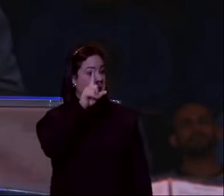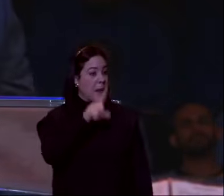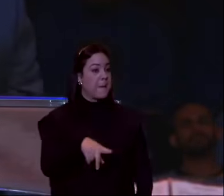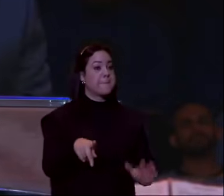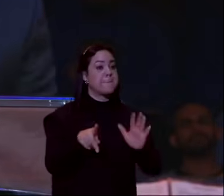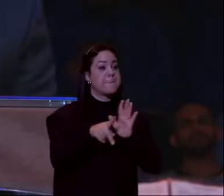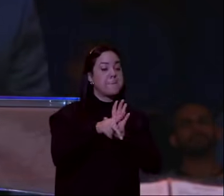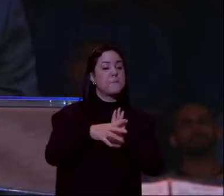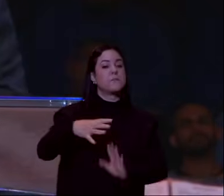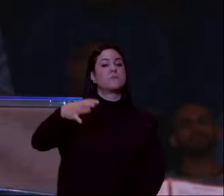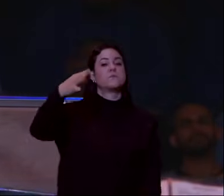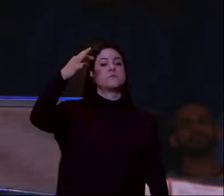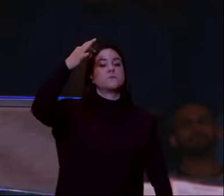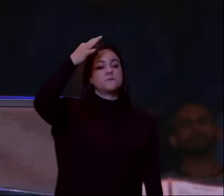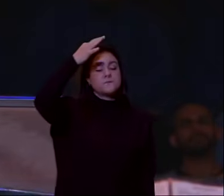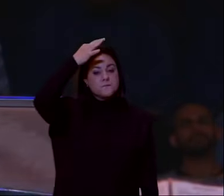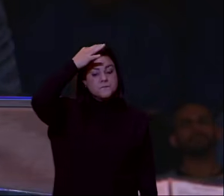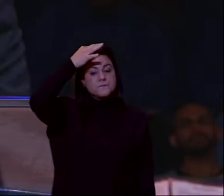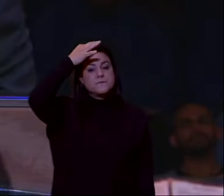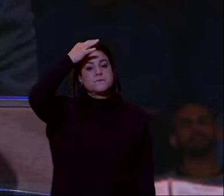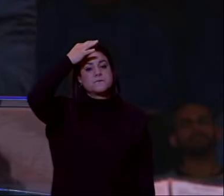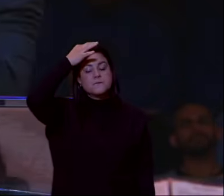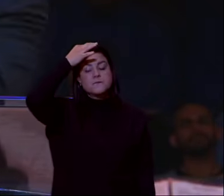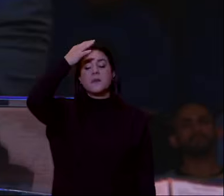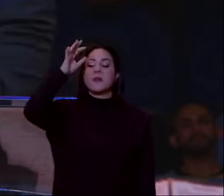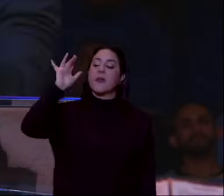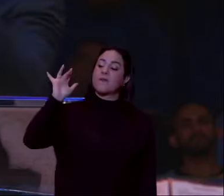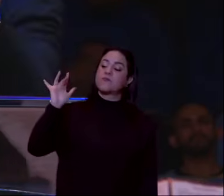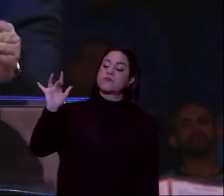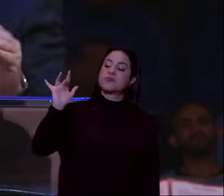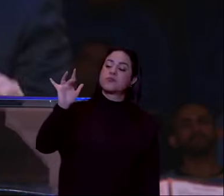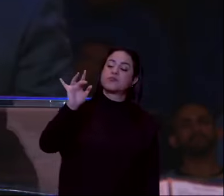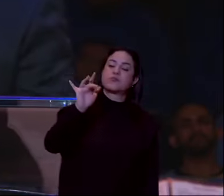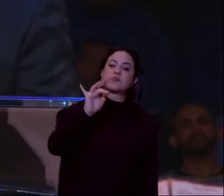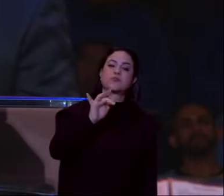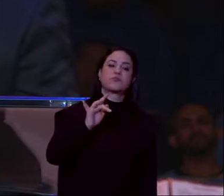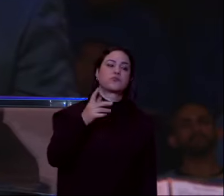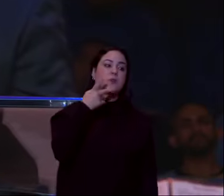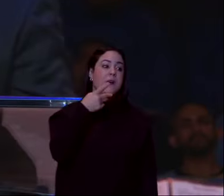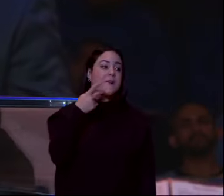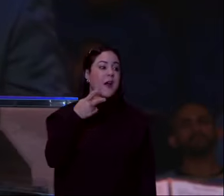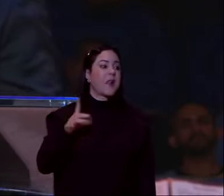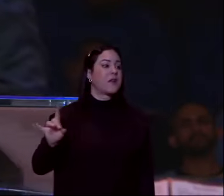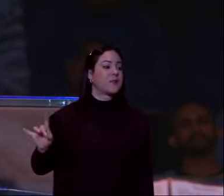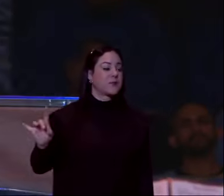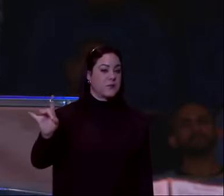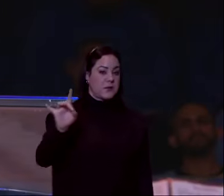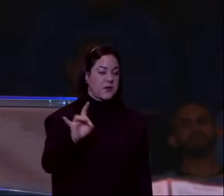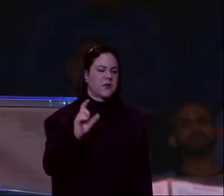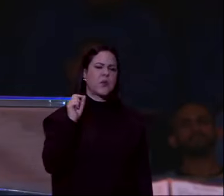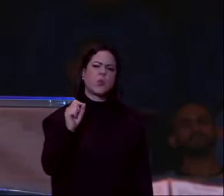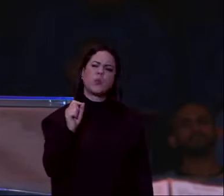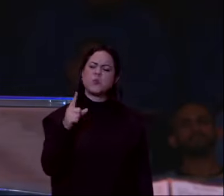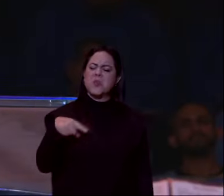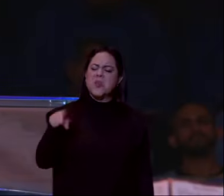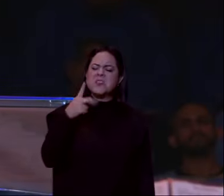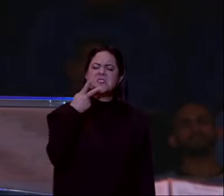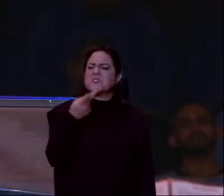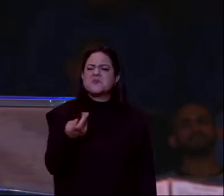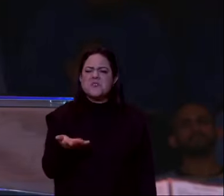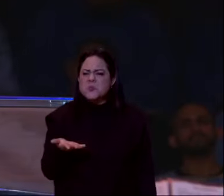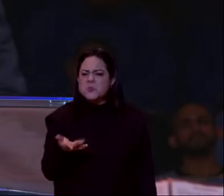próprio Espírito Santo que estava falando através dessas pessoas. E o que eles estavam